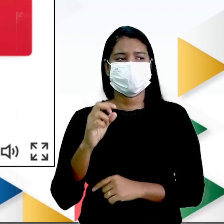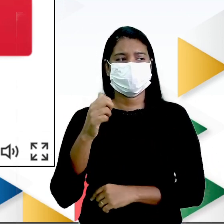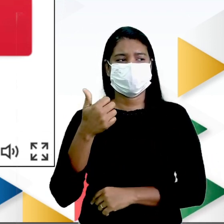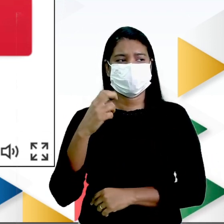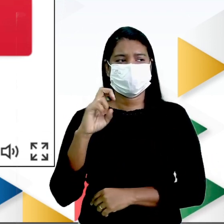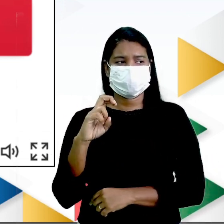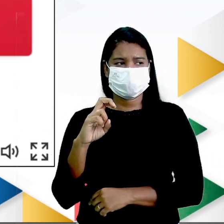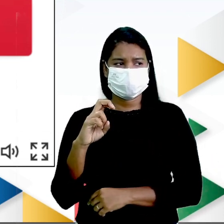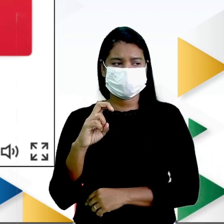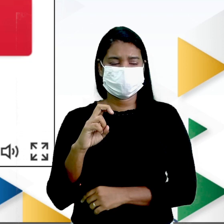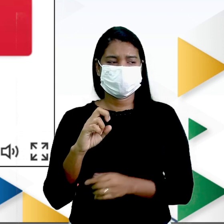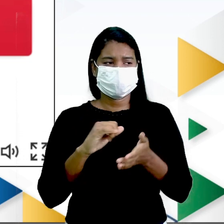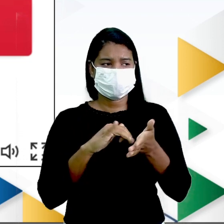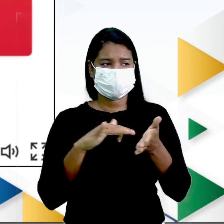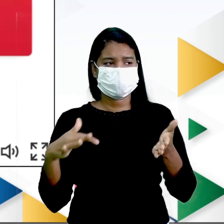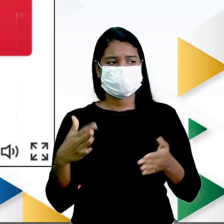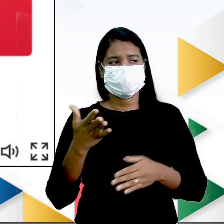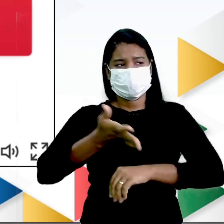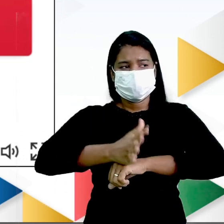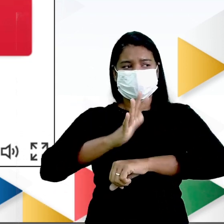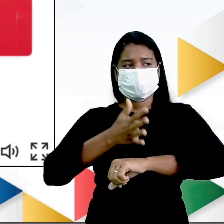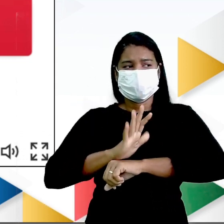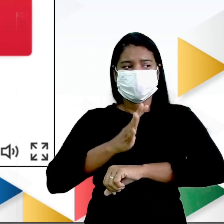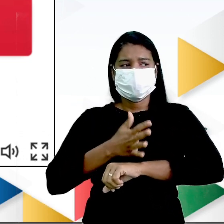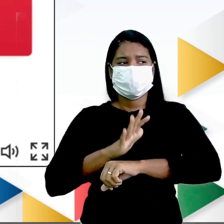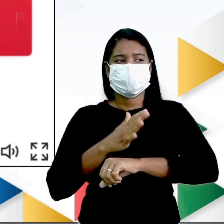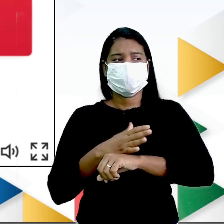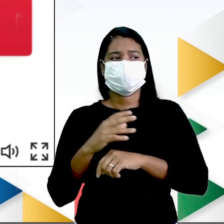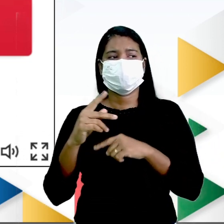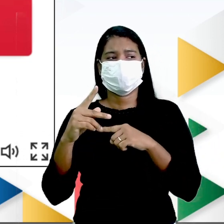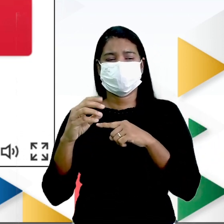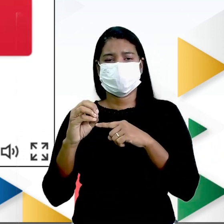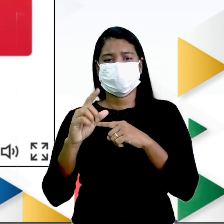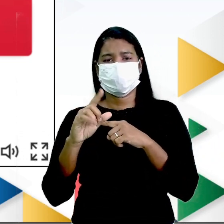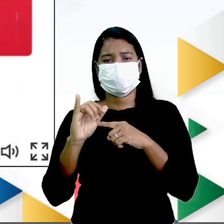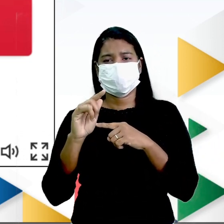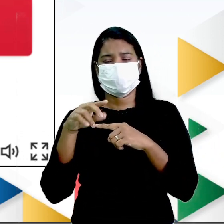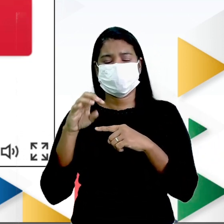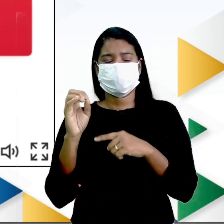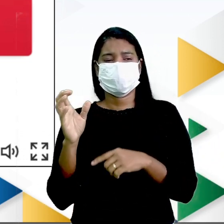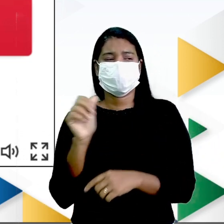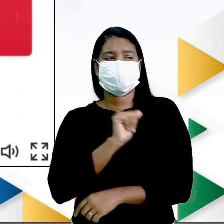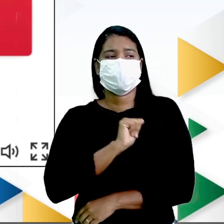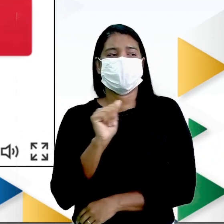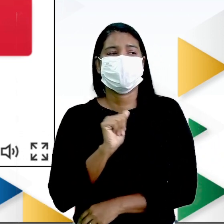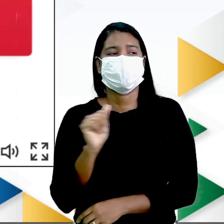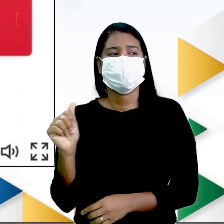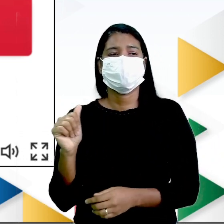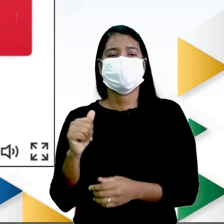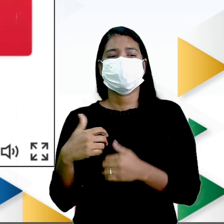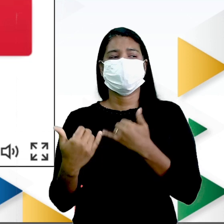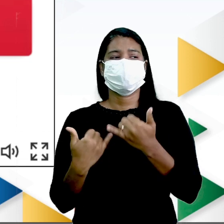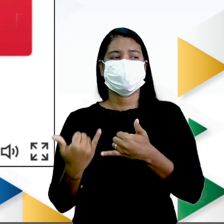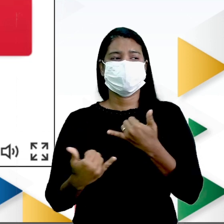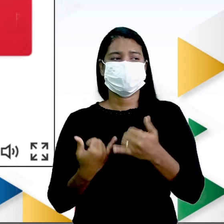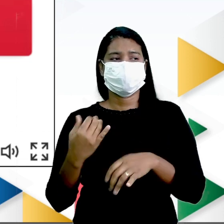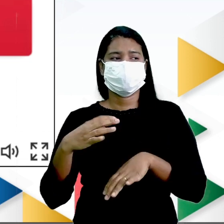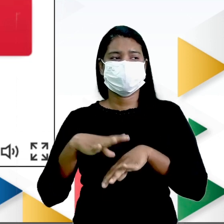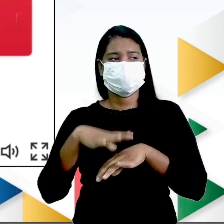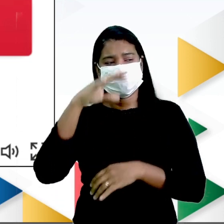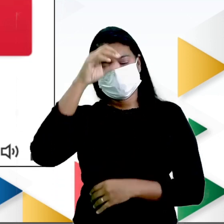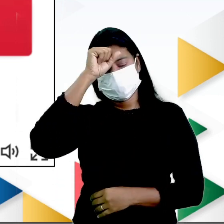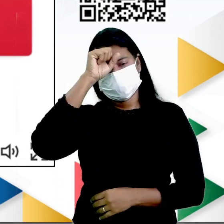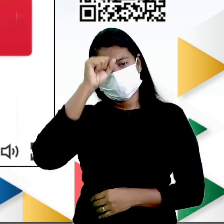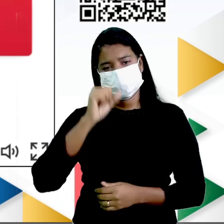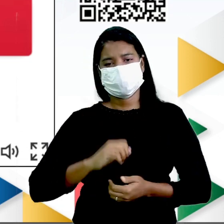tem 15 exercícios para você treinar polígonos, é muito massa, eu adoro esse joguinho aí, tá bom? Você quer